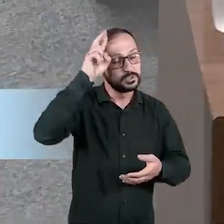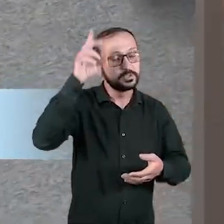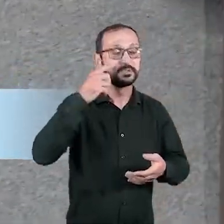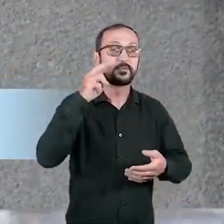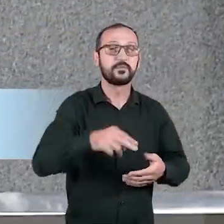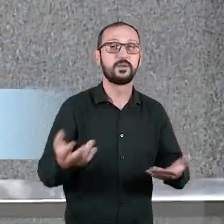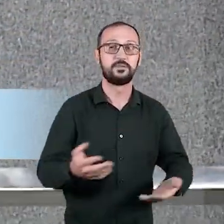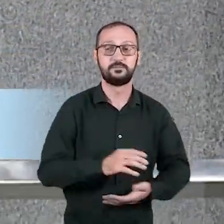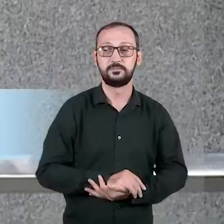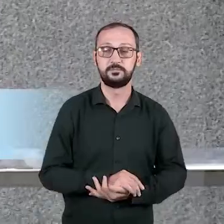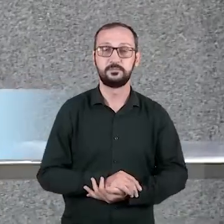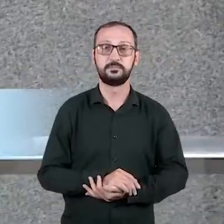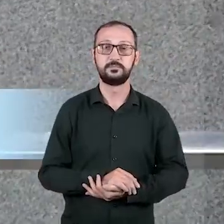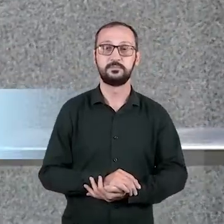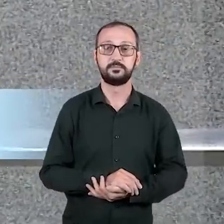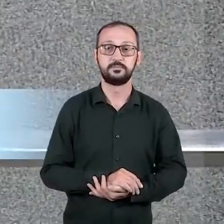impossível.